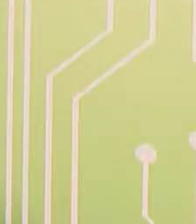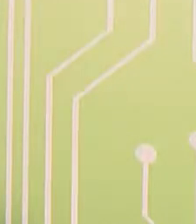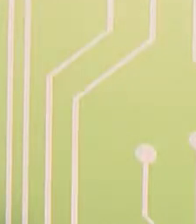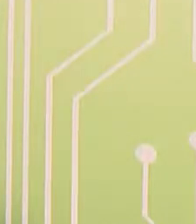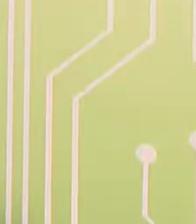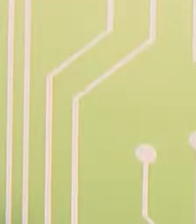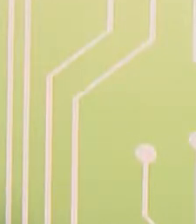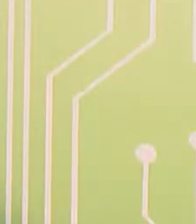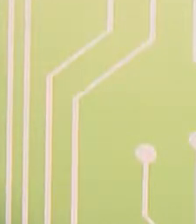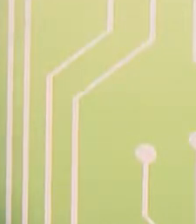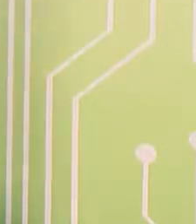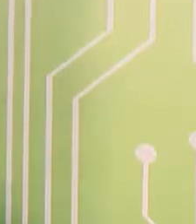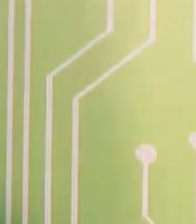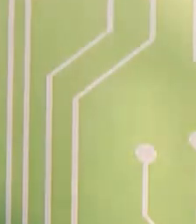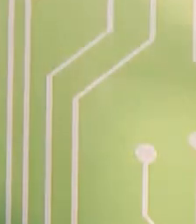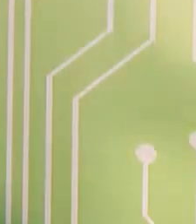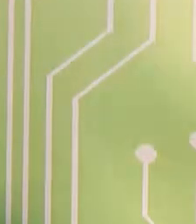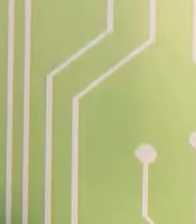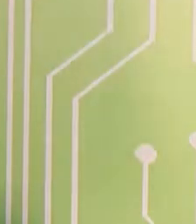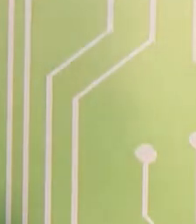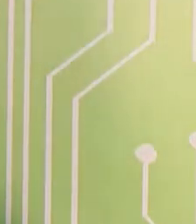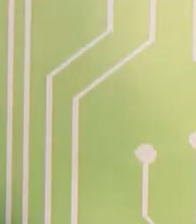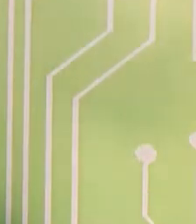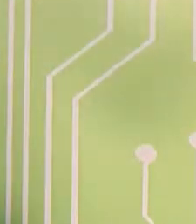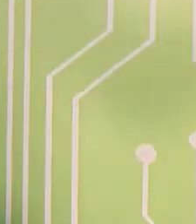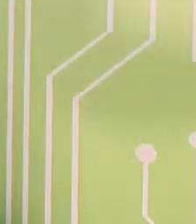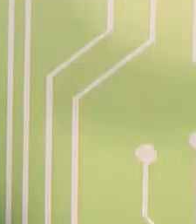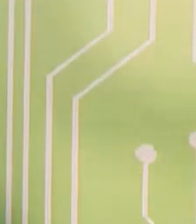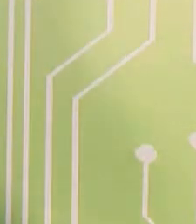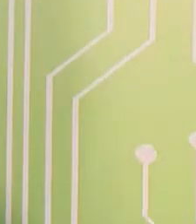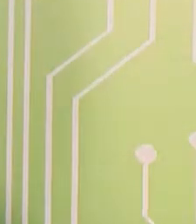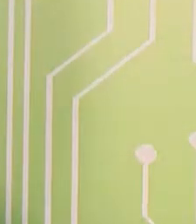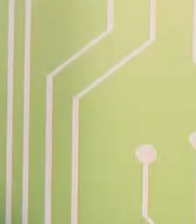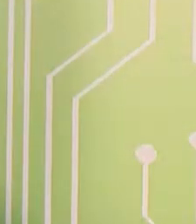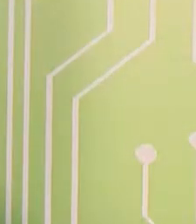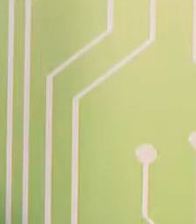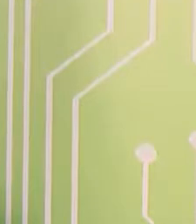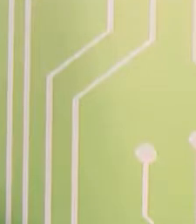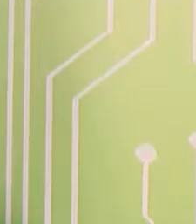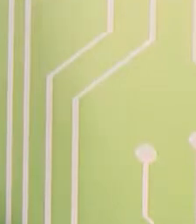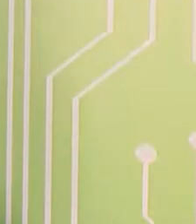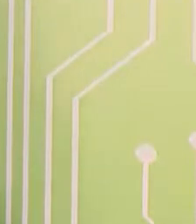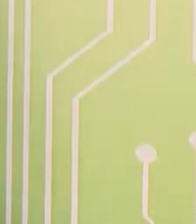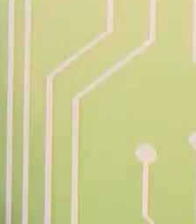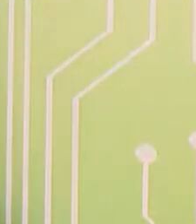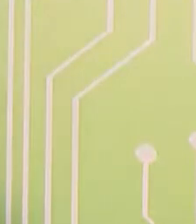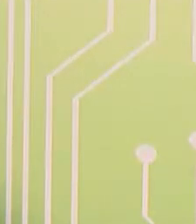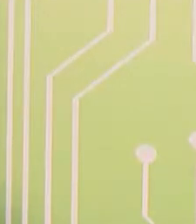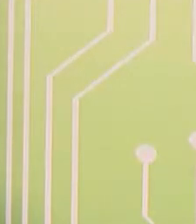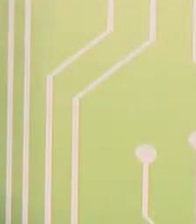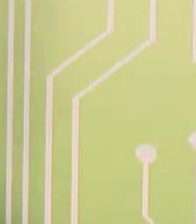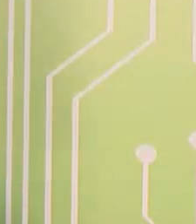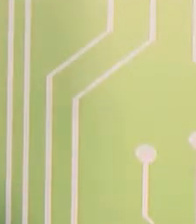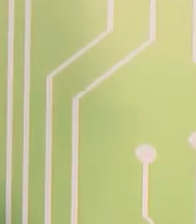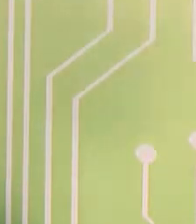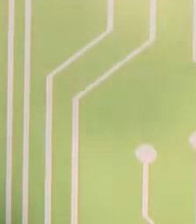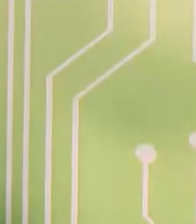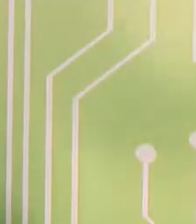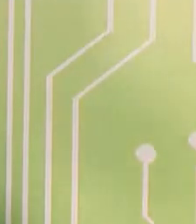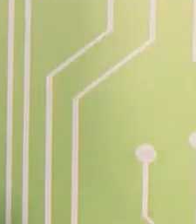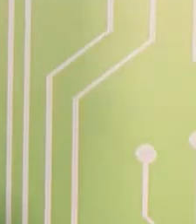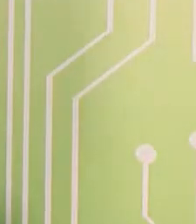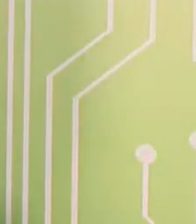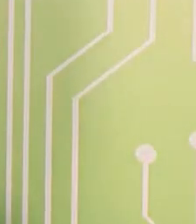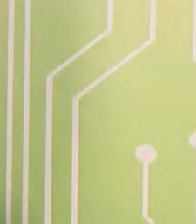Olá, pessoal. Tudo bem com vocês? Sejam muito bem-vindos à disciplina de Fundamentos da Administração.